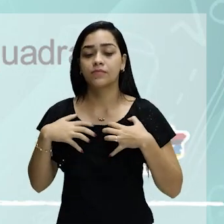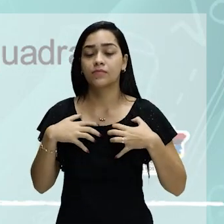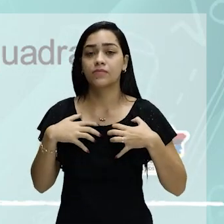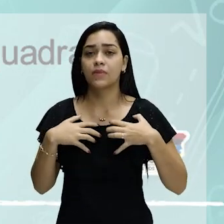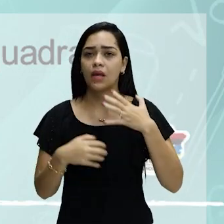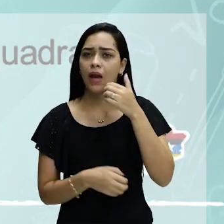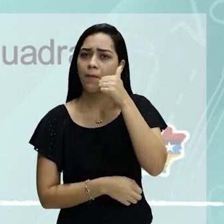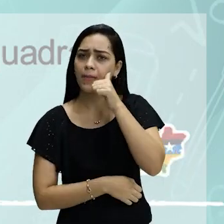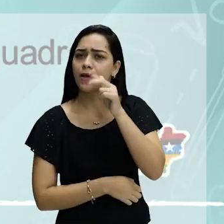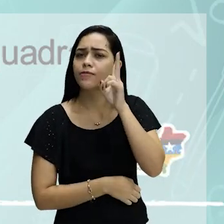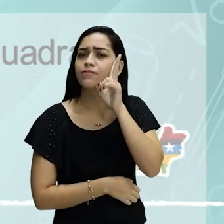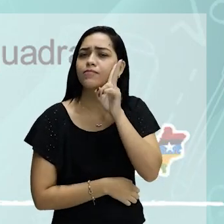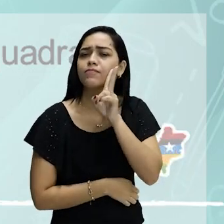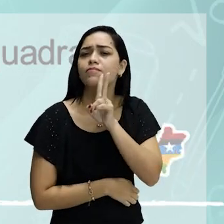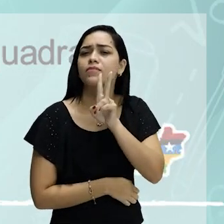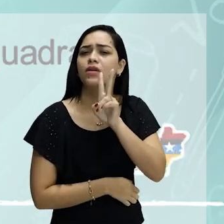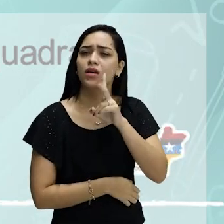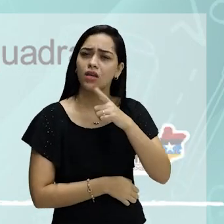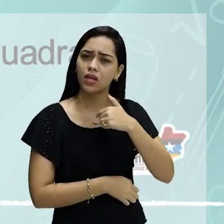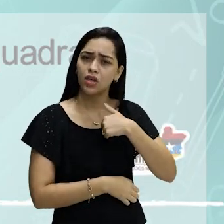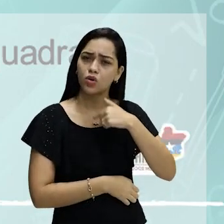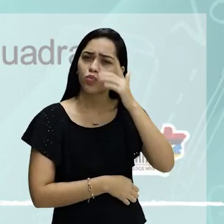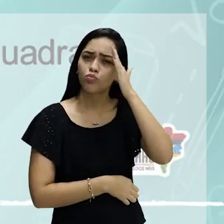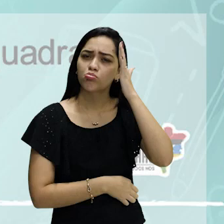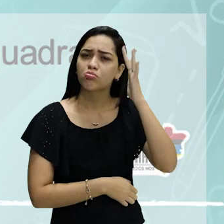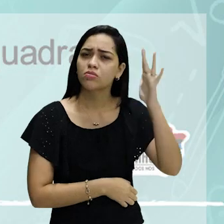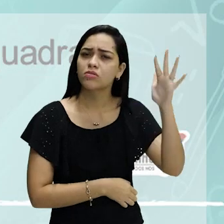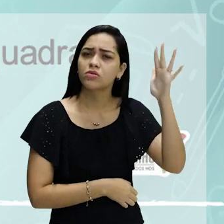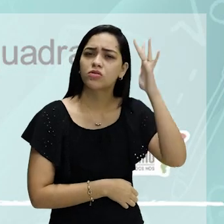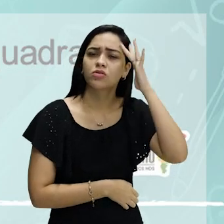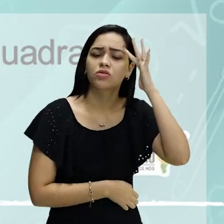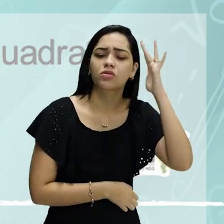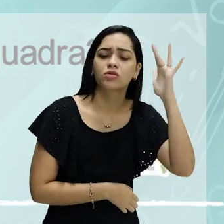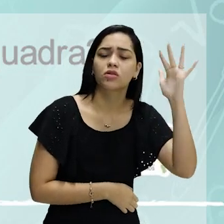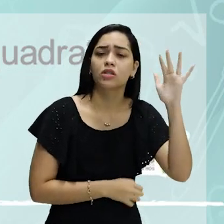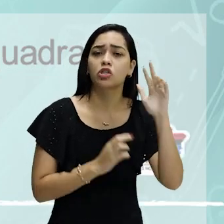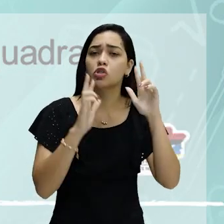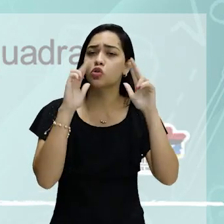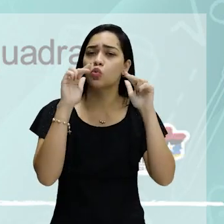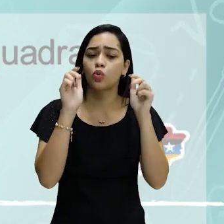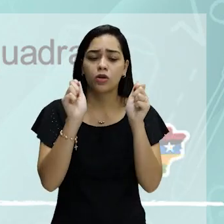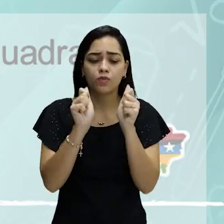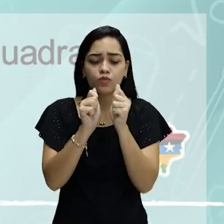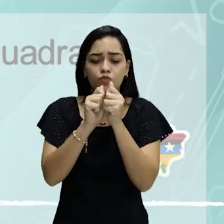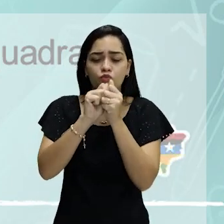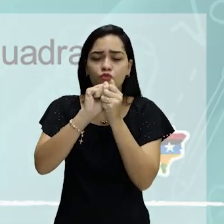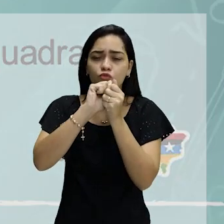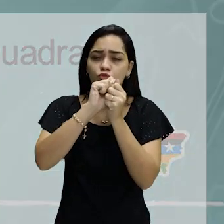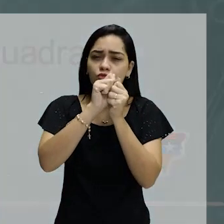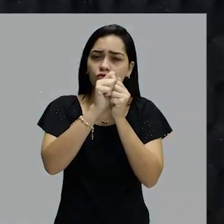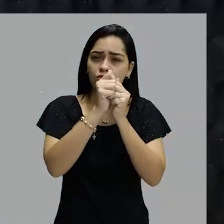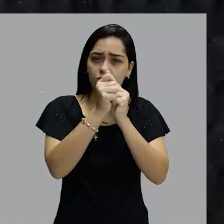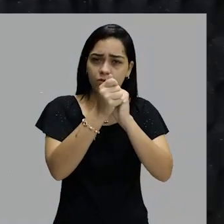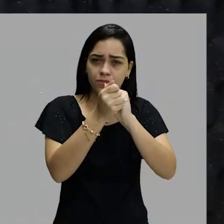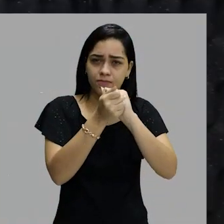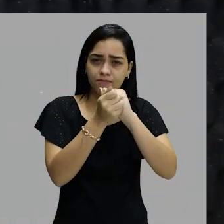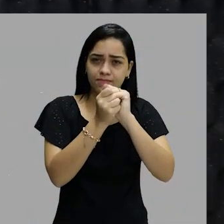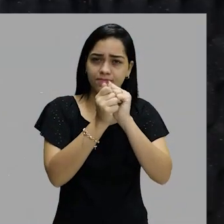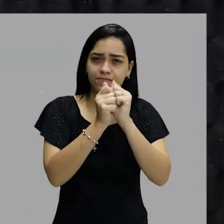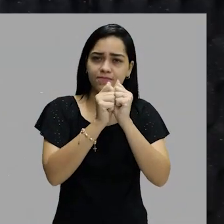pela Virgem que sonhei, que nunca aos lábios me encostou a face